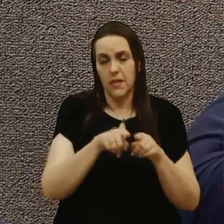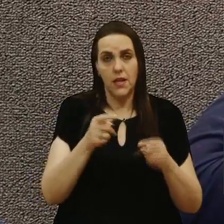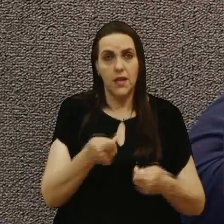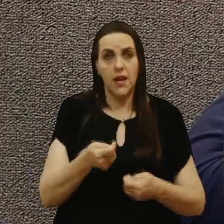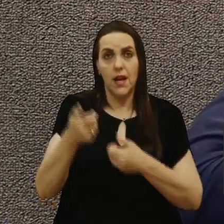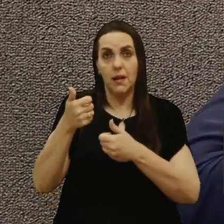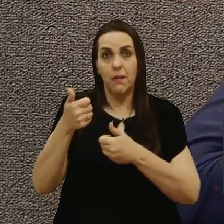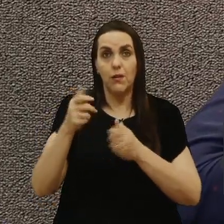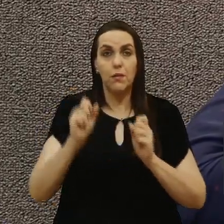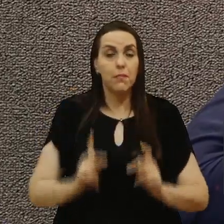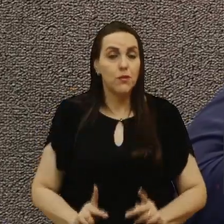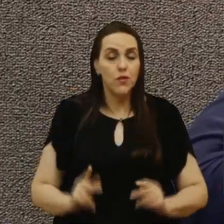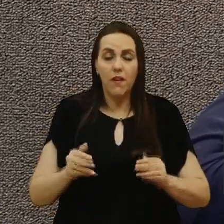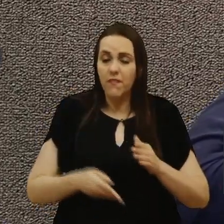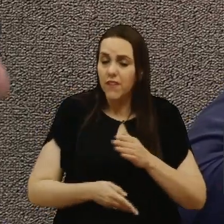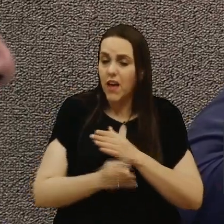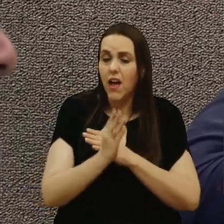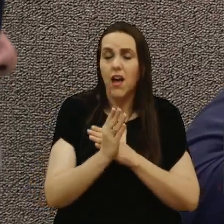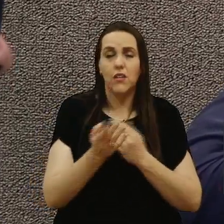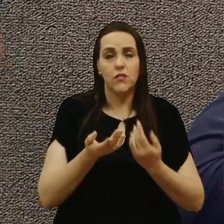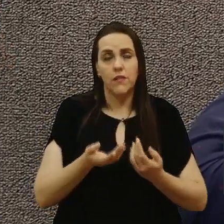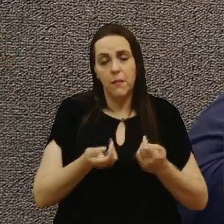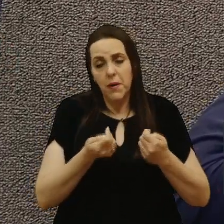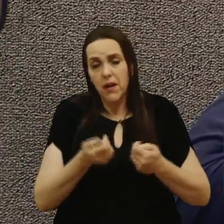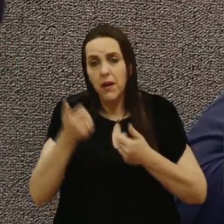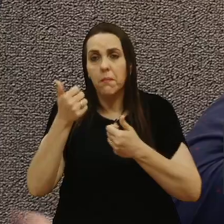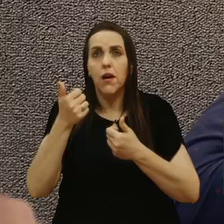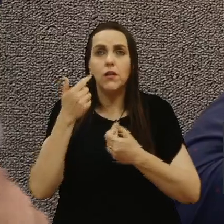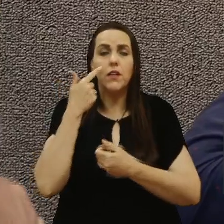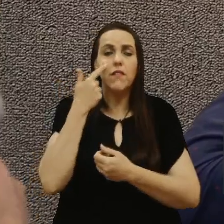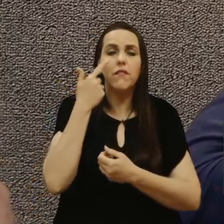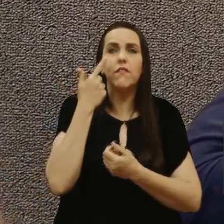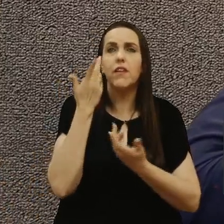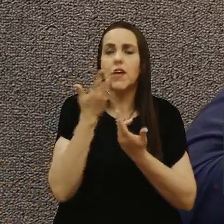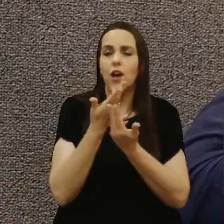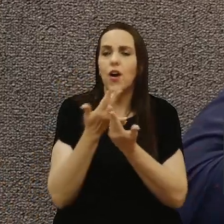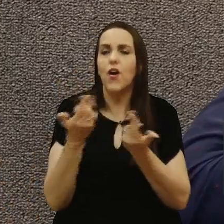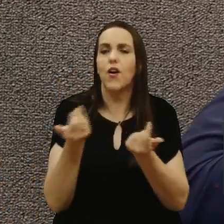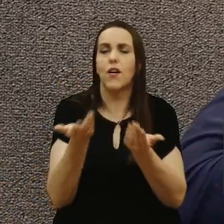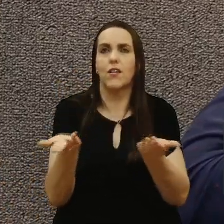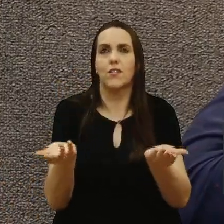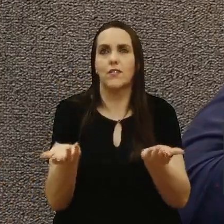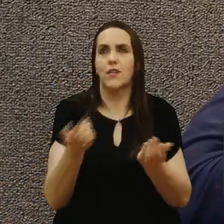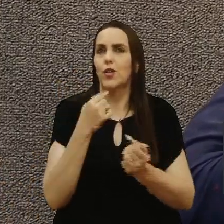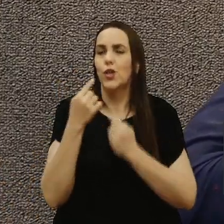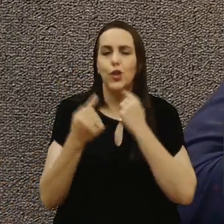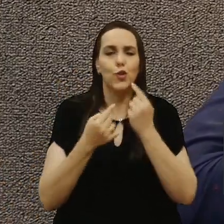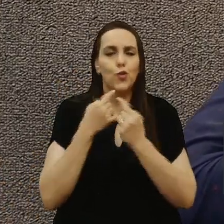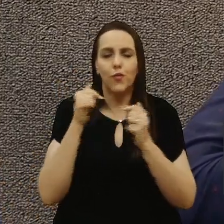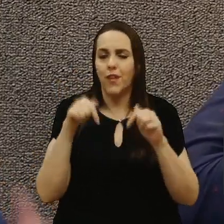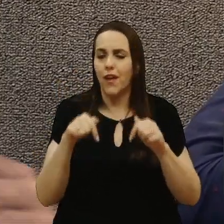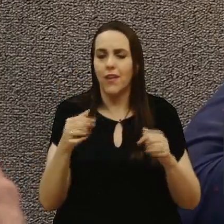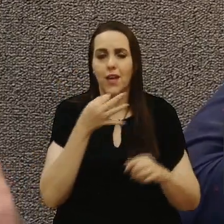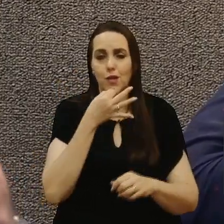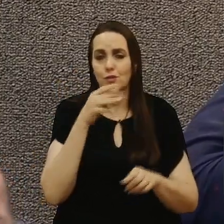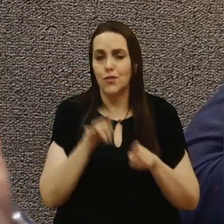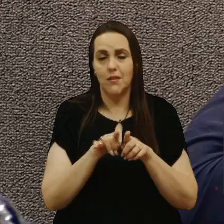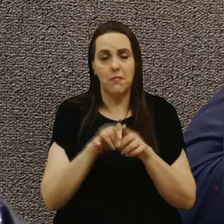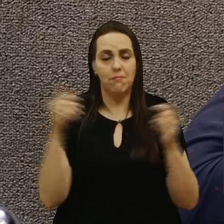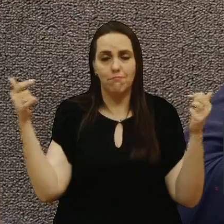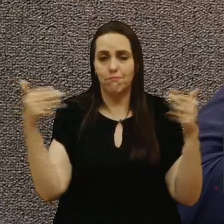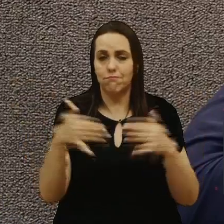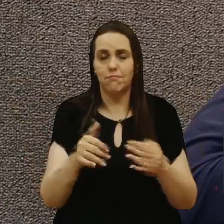pessoas viajam, as pessoas vão, que é Garibaldi, vão para ver essas atrações. Sim. E eu não tenho dúvida que virão para cá. E nós agora, dia